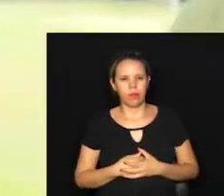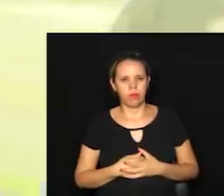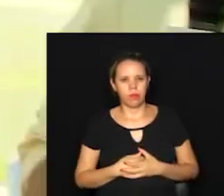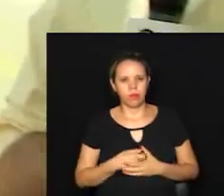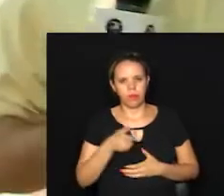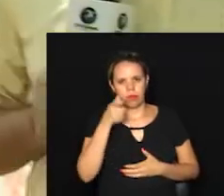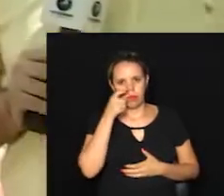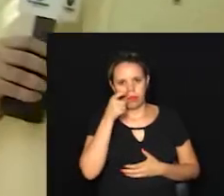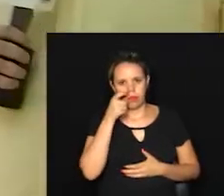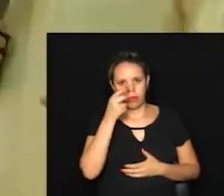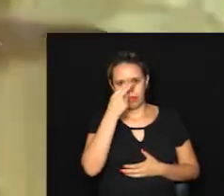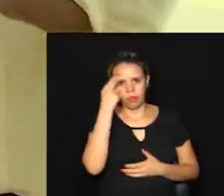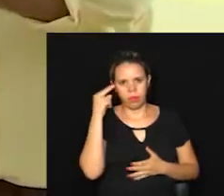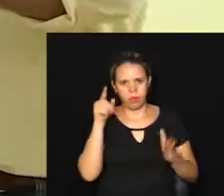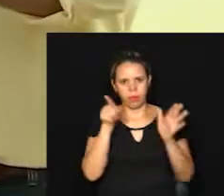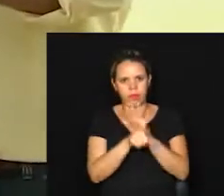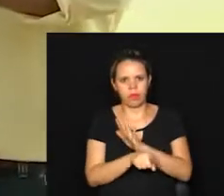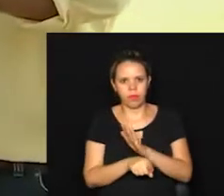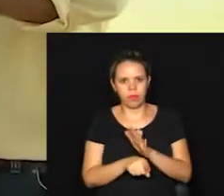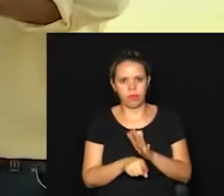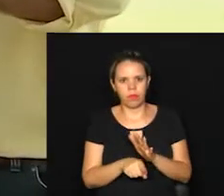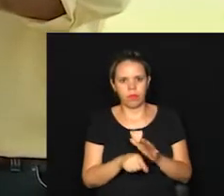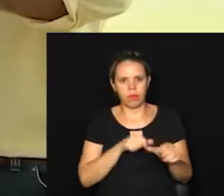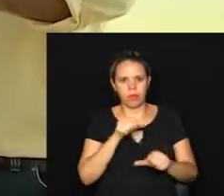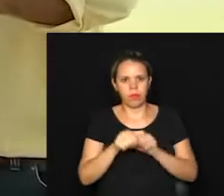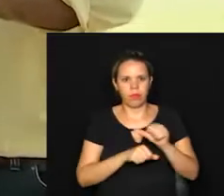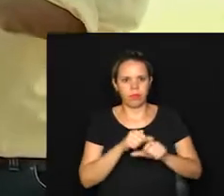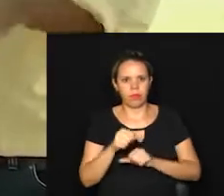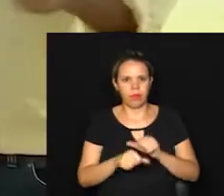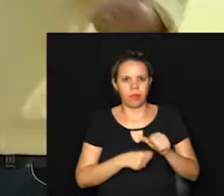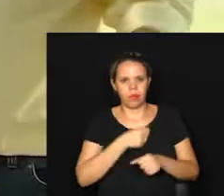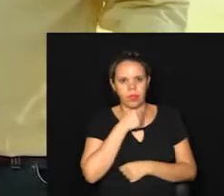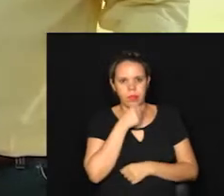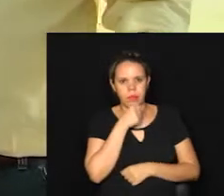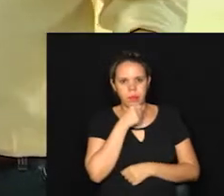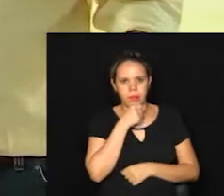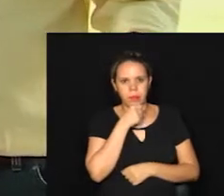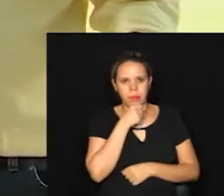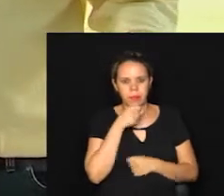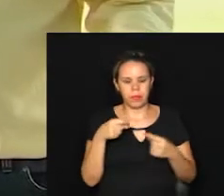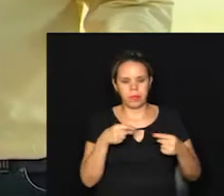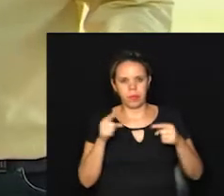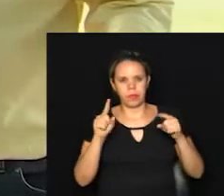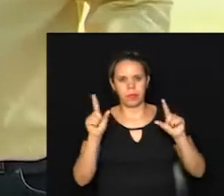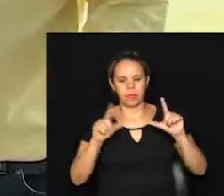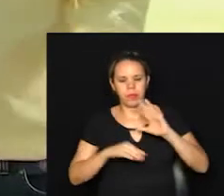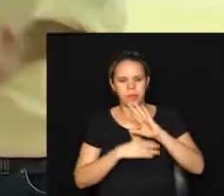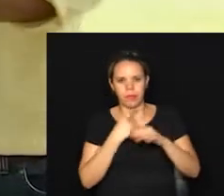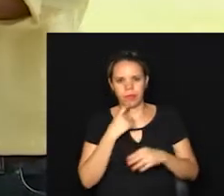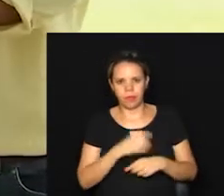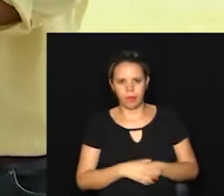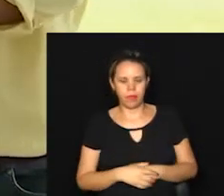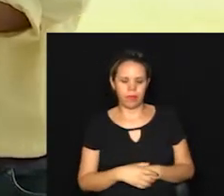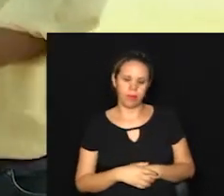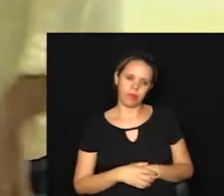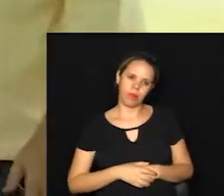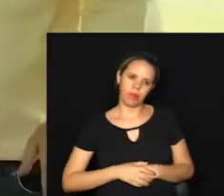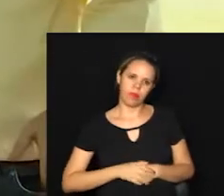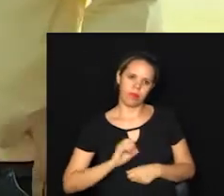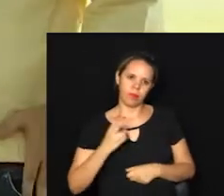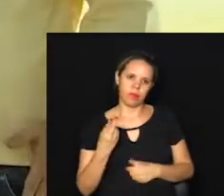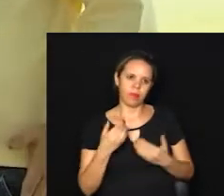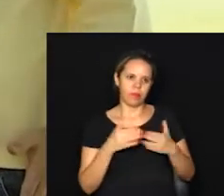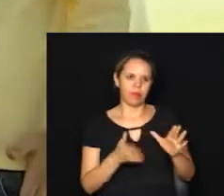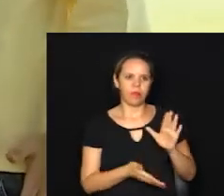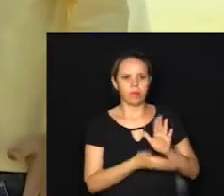se o Gabriel tem mais uma pergunta, porque a gente vai trocar daqui a pouco de entrevistado. É derby aqui na TV Câmara Campinas, ou a gente pode já liberar